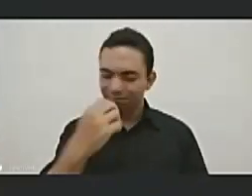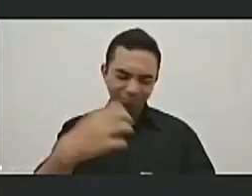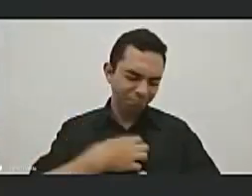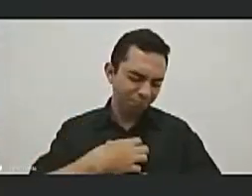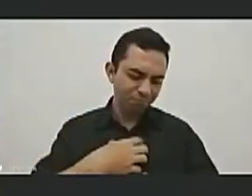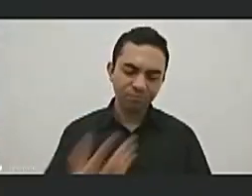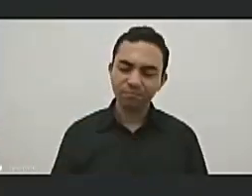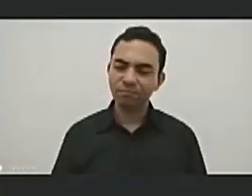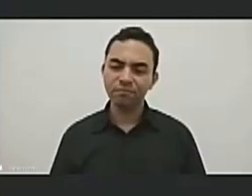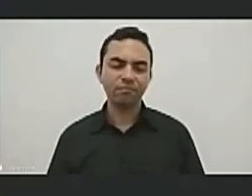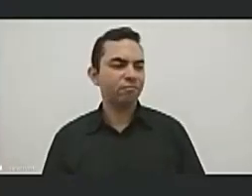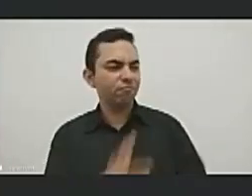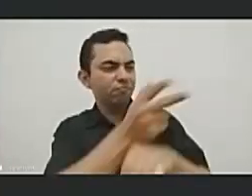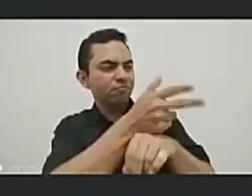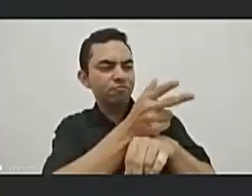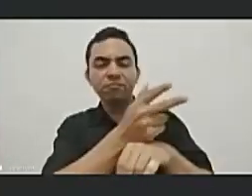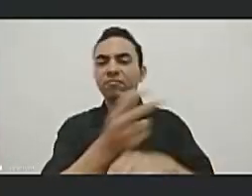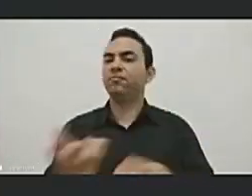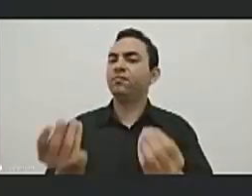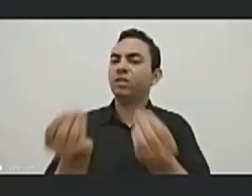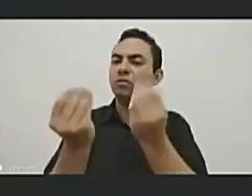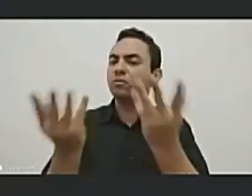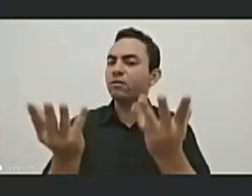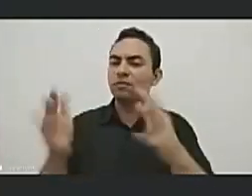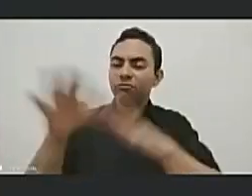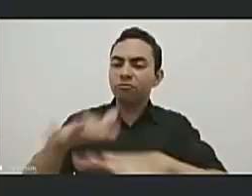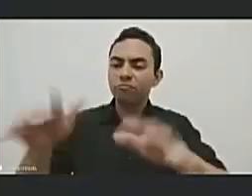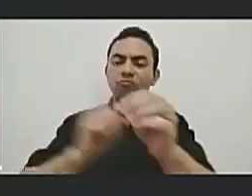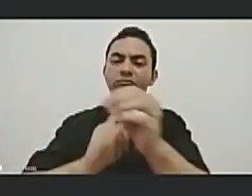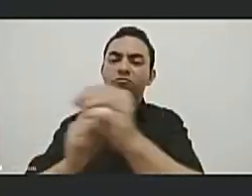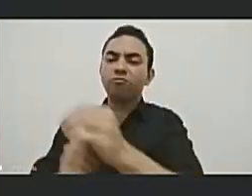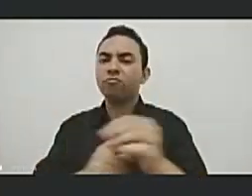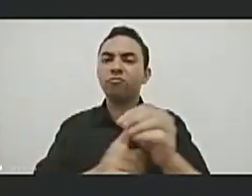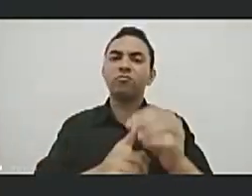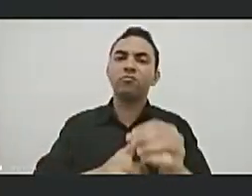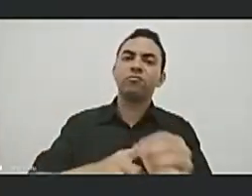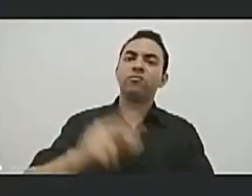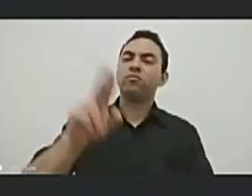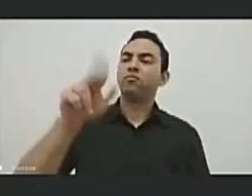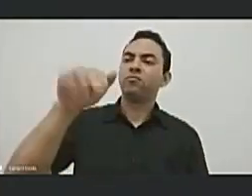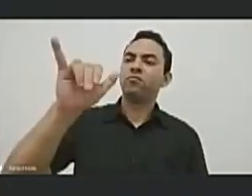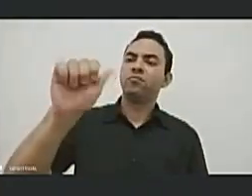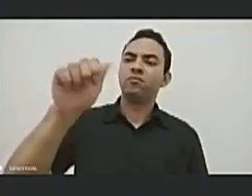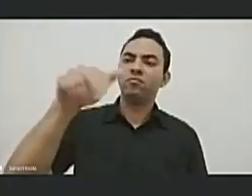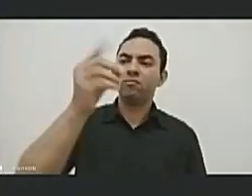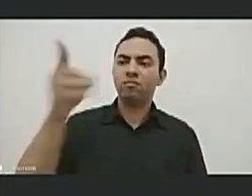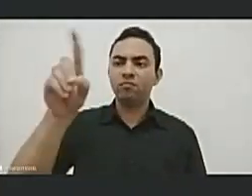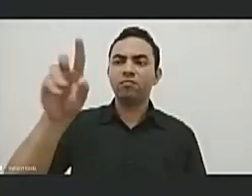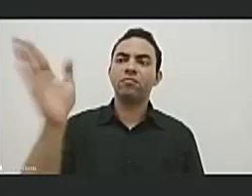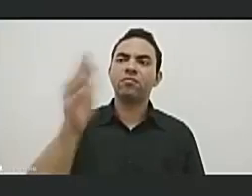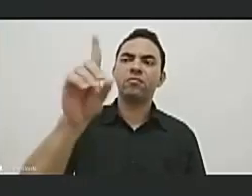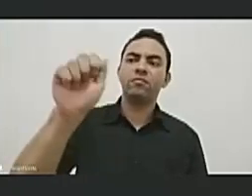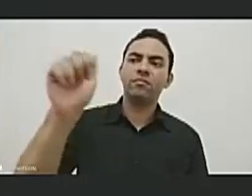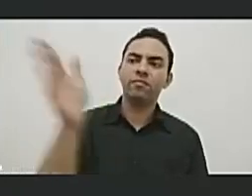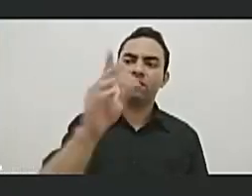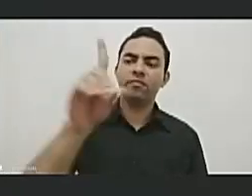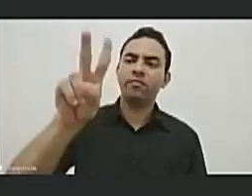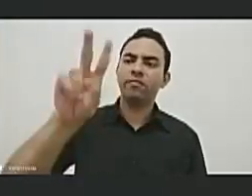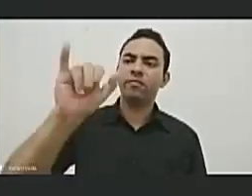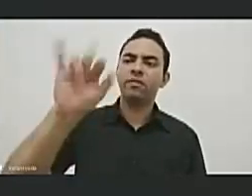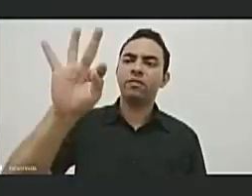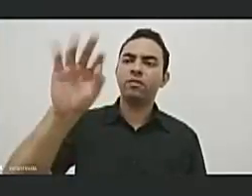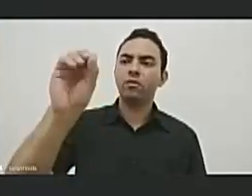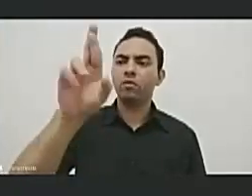assistida pelo Município de União da Vitória doação para várias famílias que foram ajudadas aí a ID